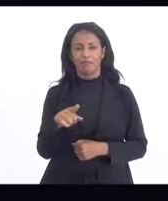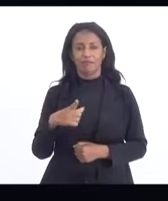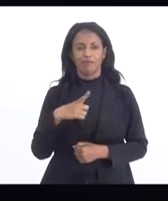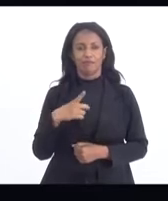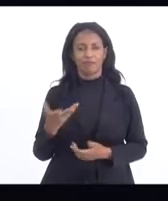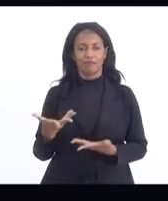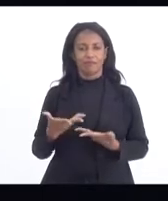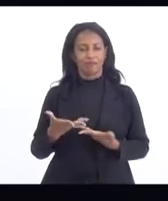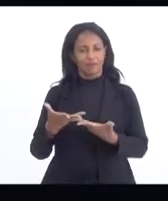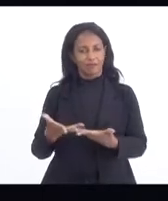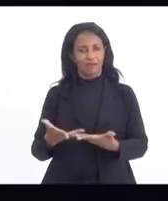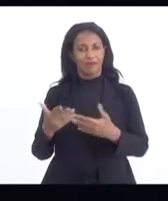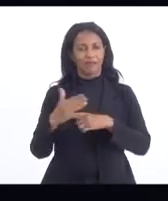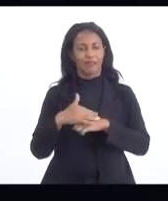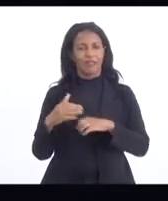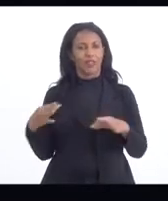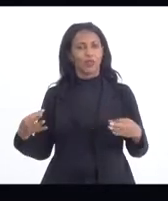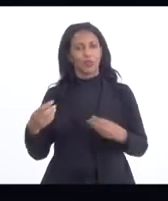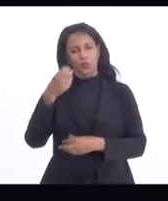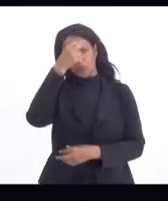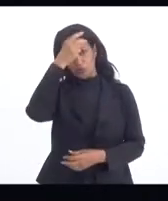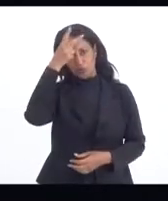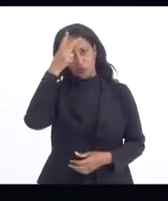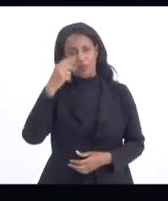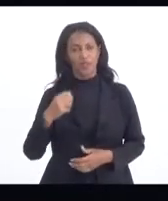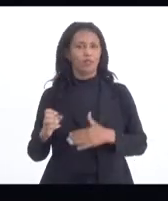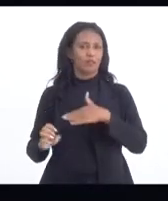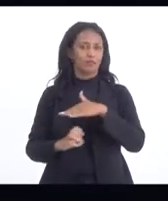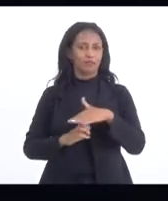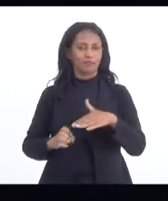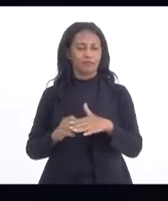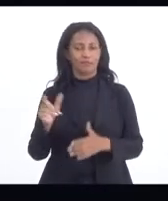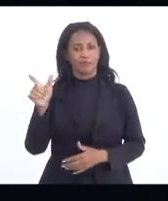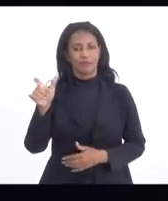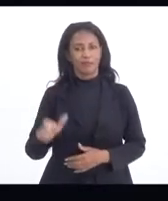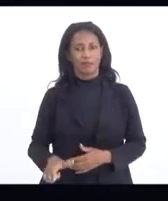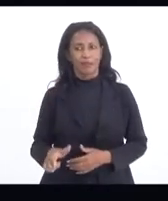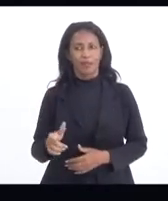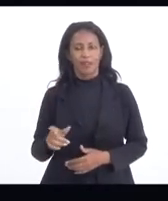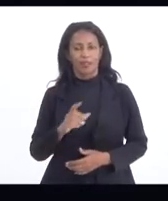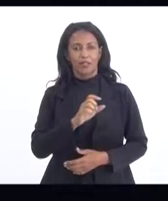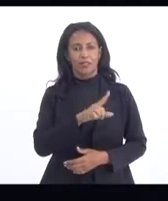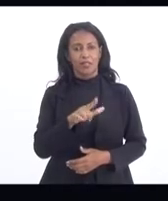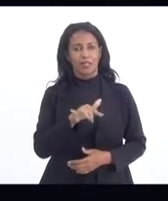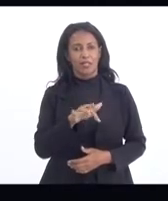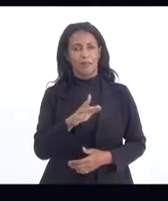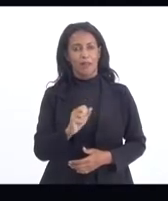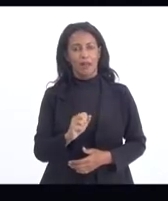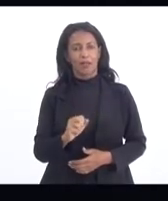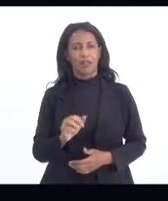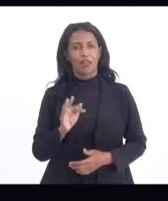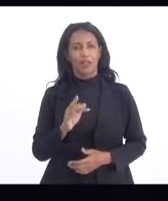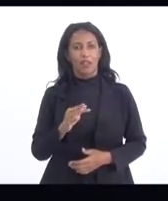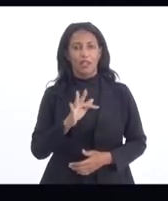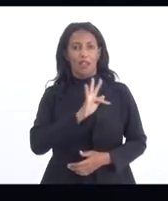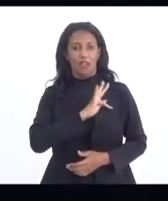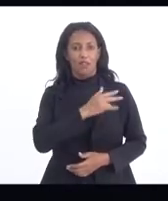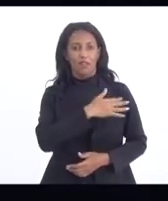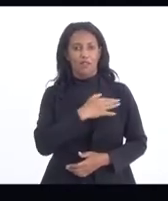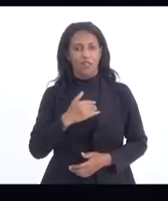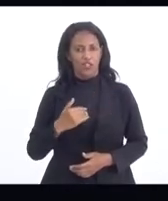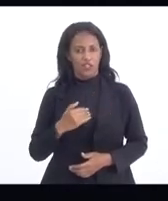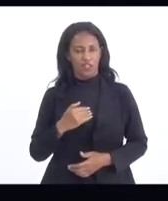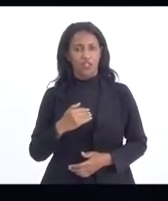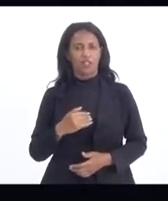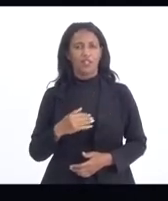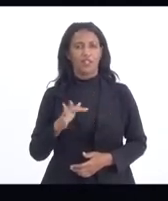nos recebido, o carinho que todos os prefeitos e empresários, e na pessoa do Zé Magno, que representa a Firjan, e do Edmilson Ladeira, que